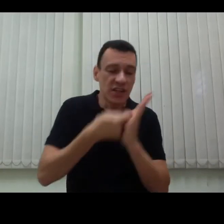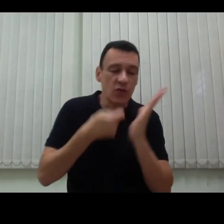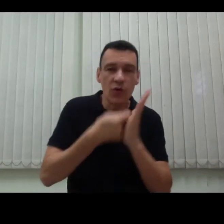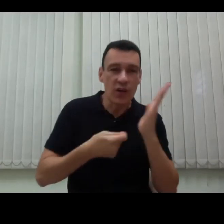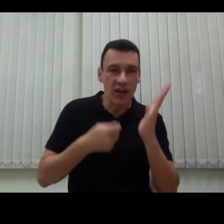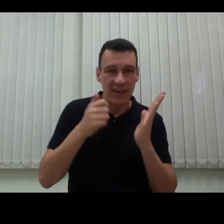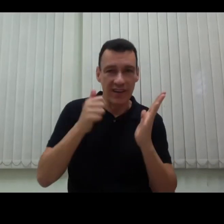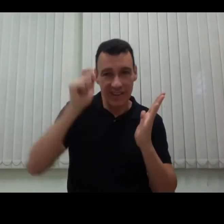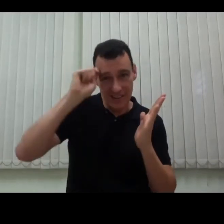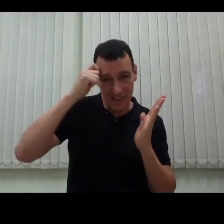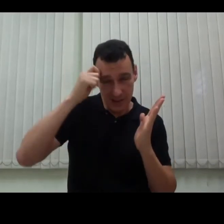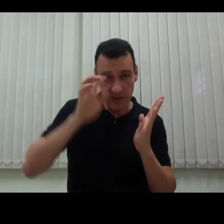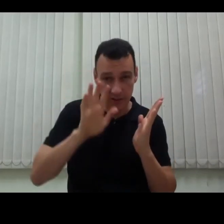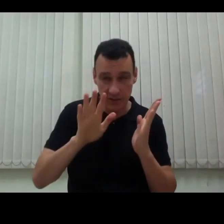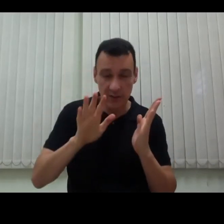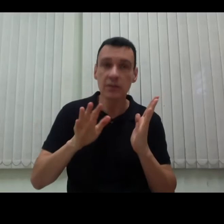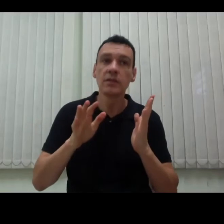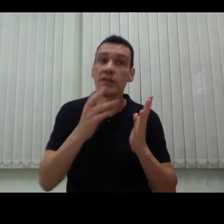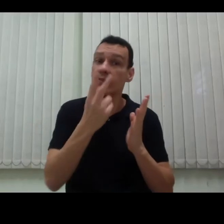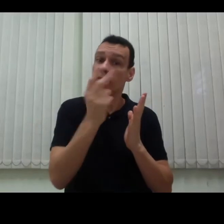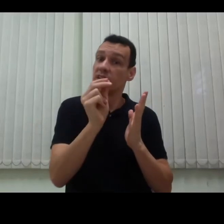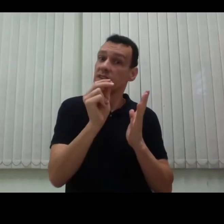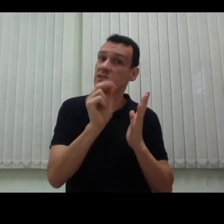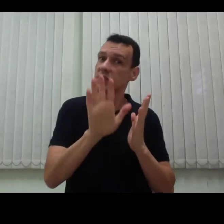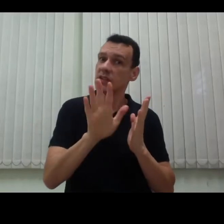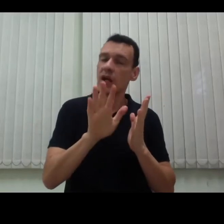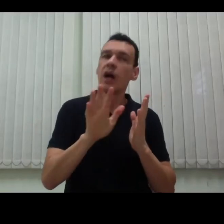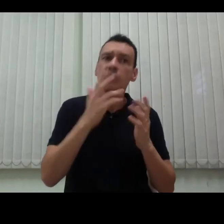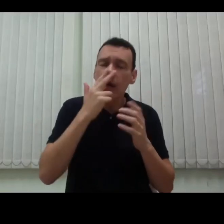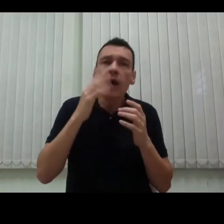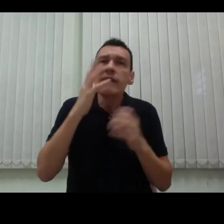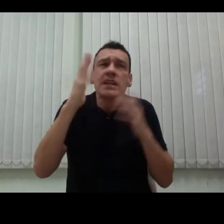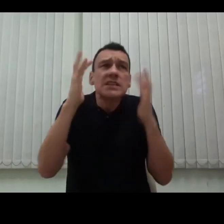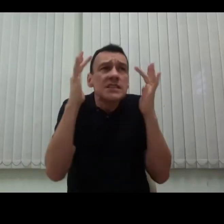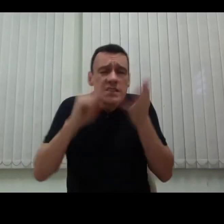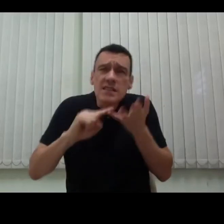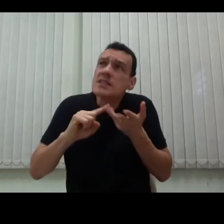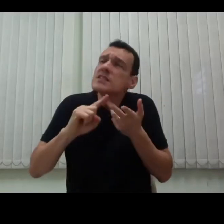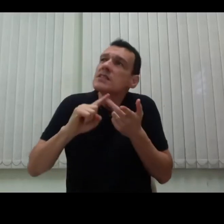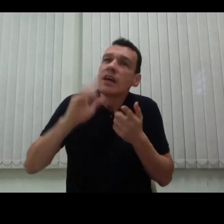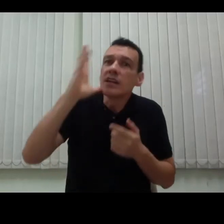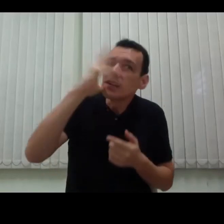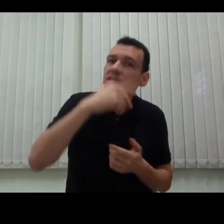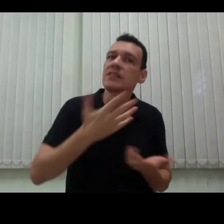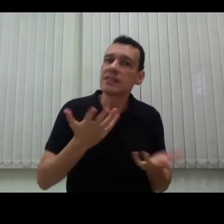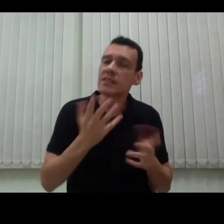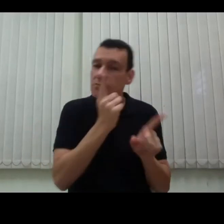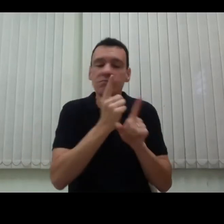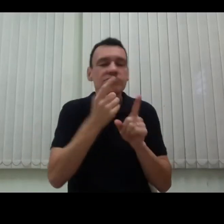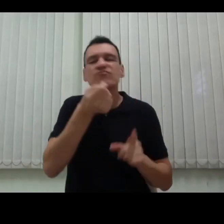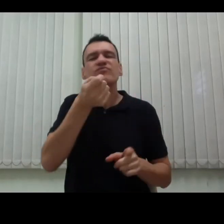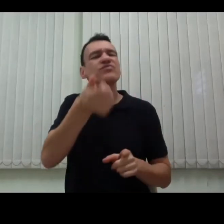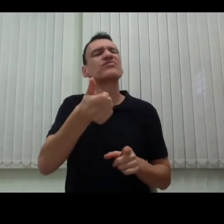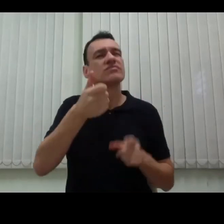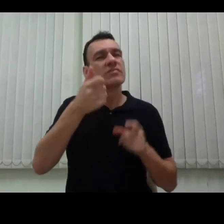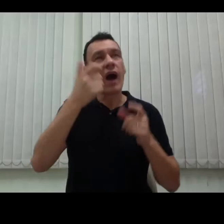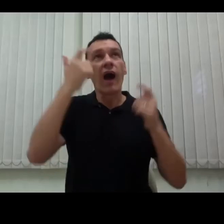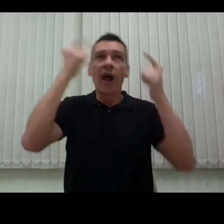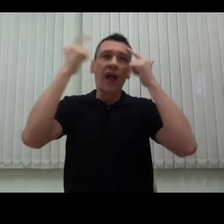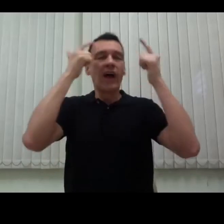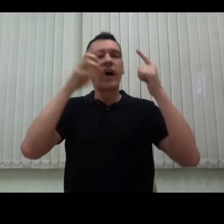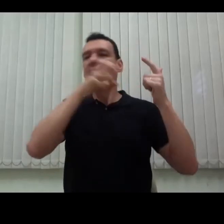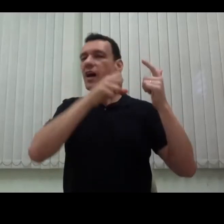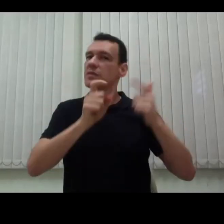né? Então, a gente passou a desenvolver toda uma reflexão e pensar critérios de constituição dos